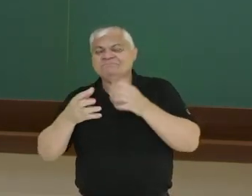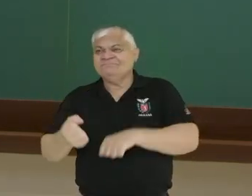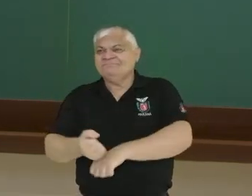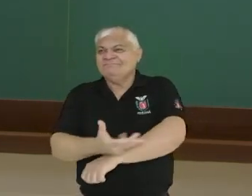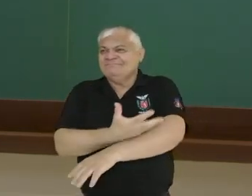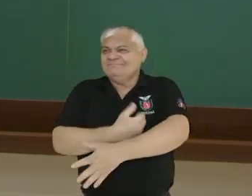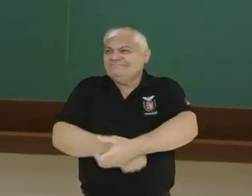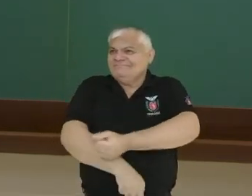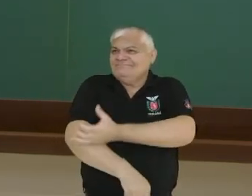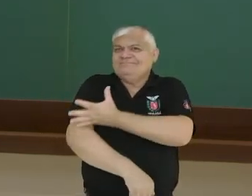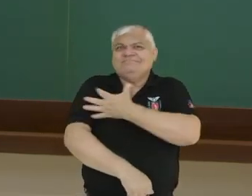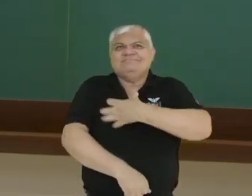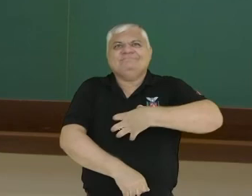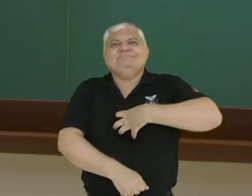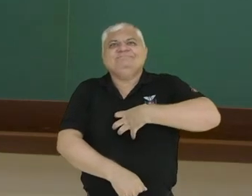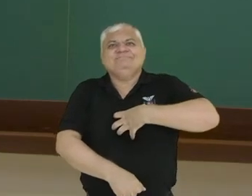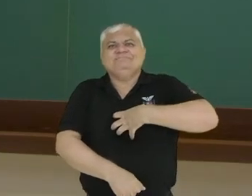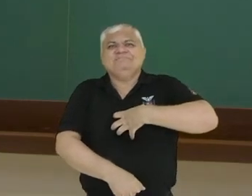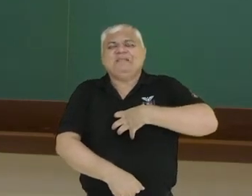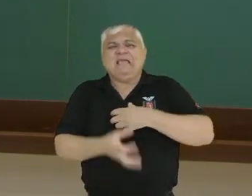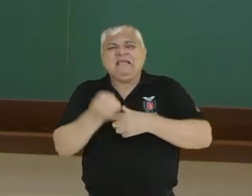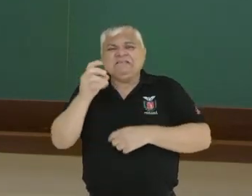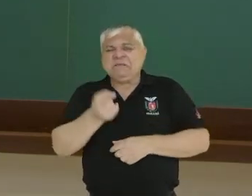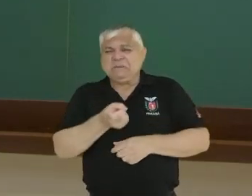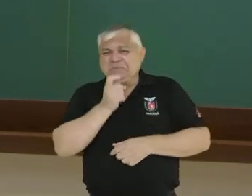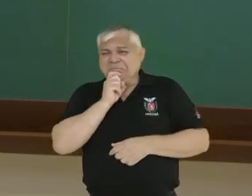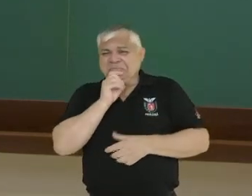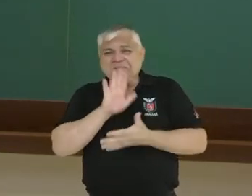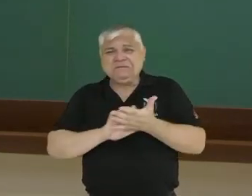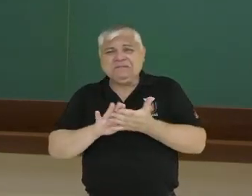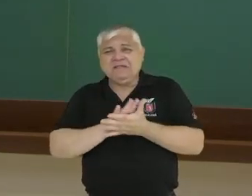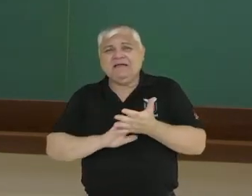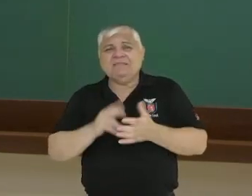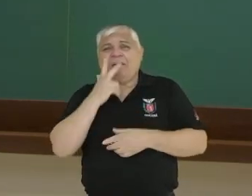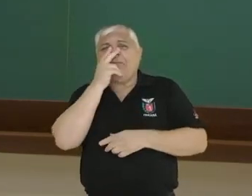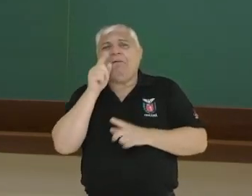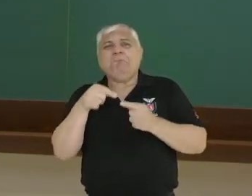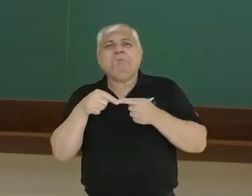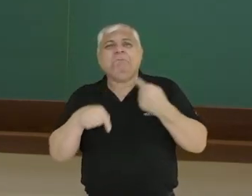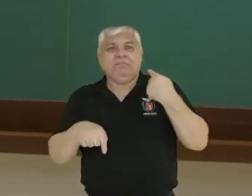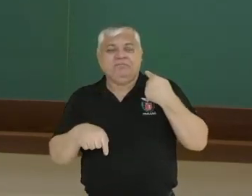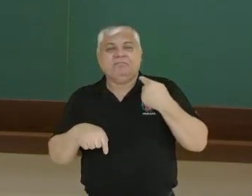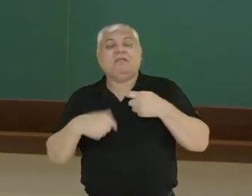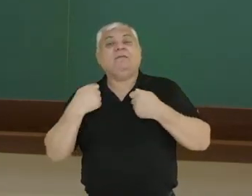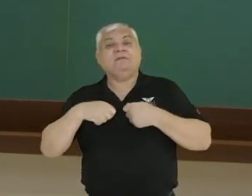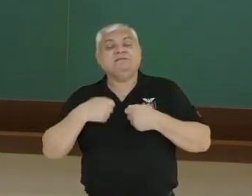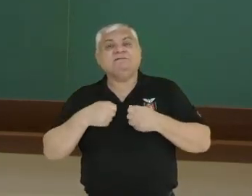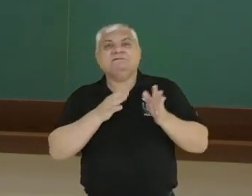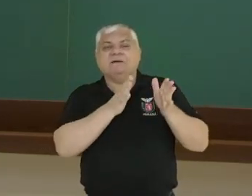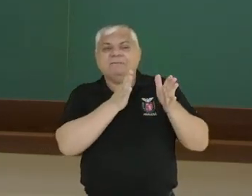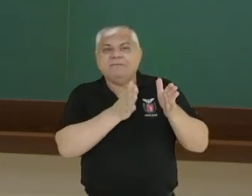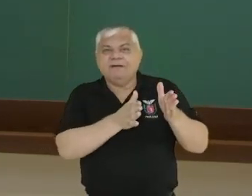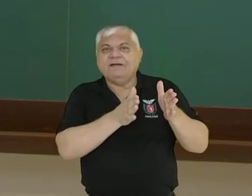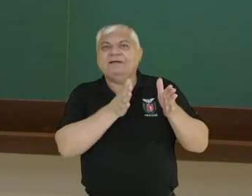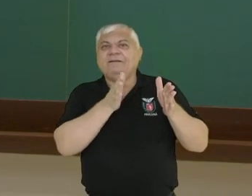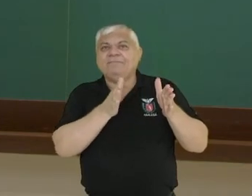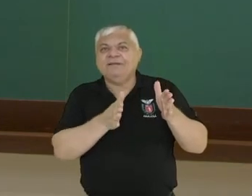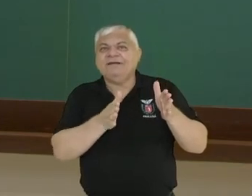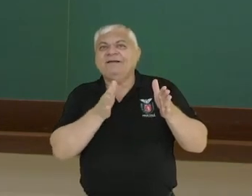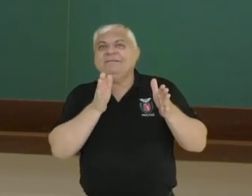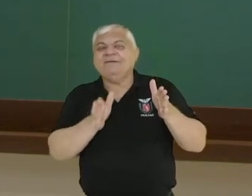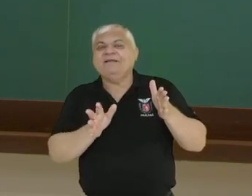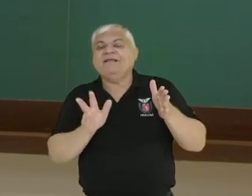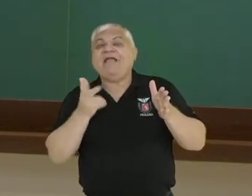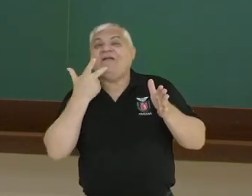ou tocada, aquilo ali não vai fazer grande sentido, tá? Tem que ter um ritmo, talvez o sotaque que o